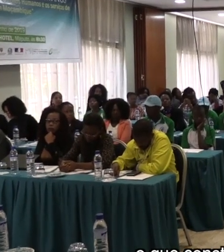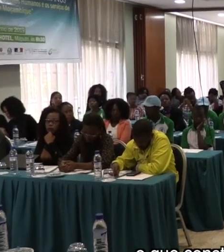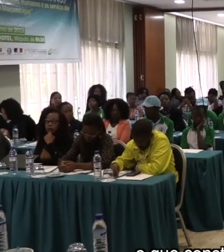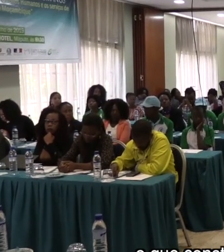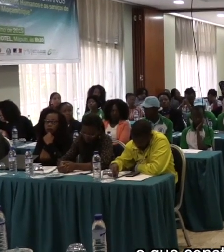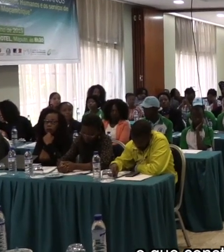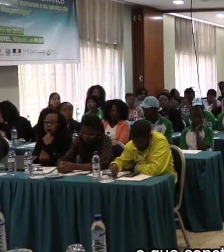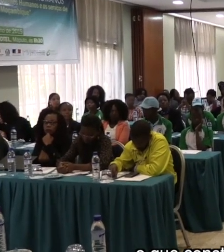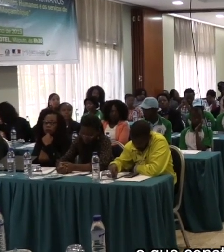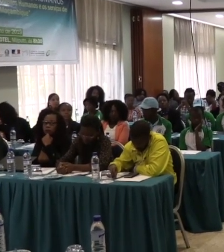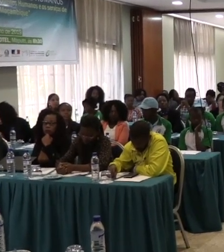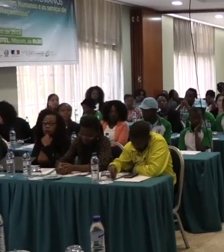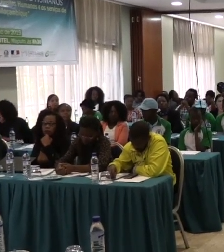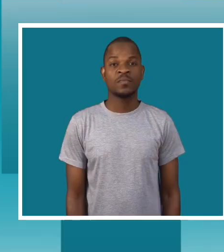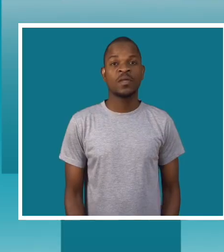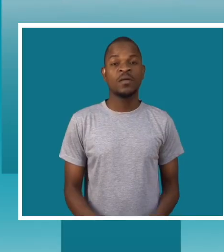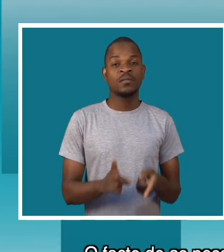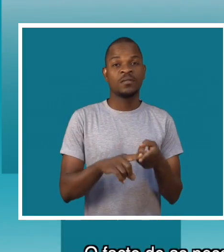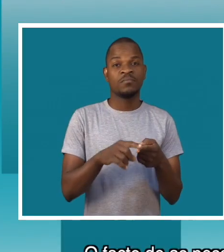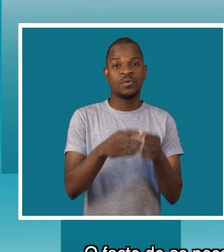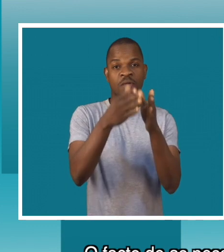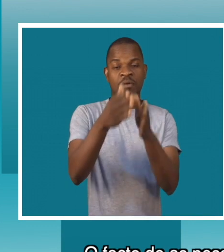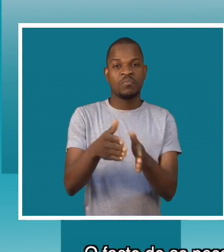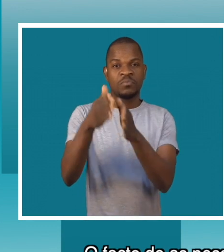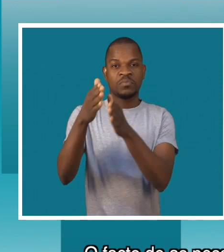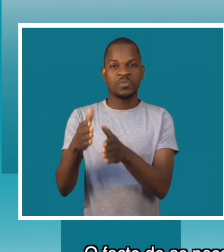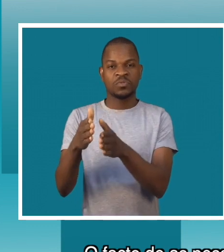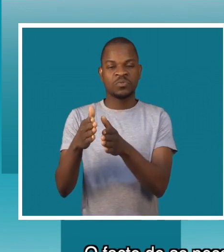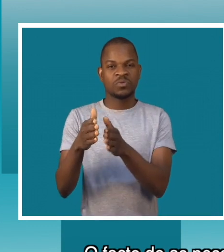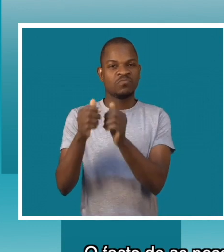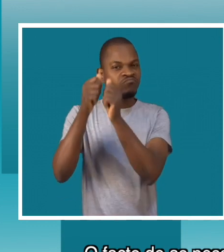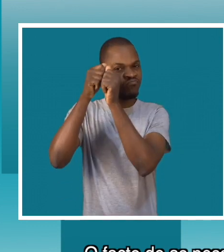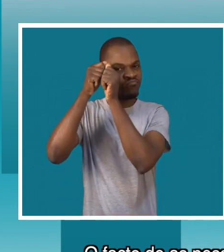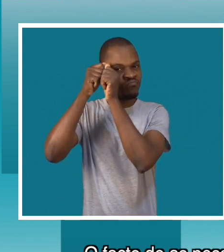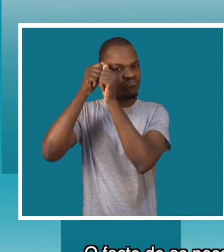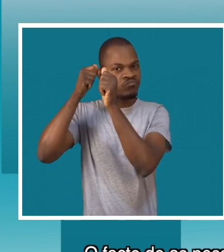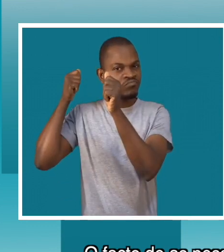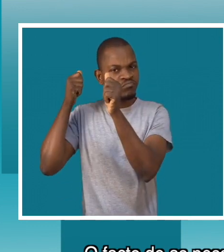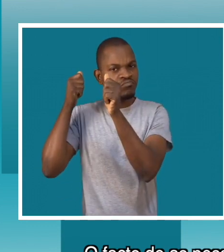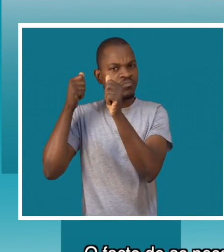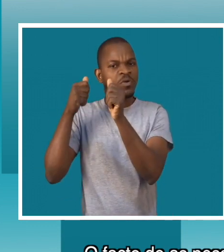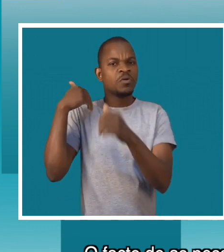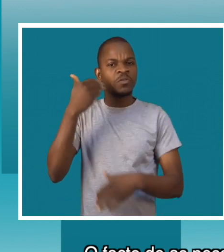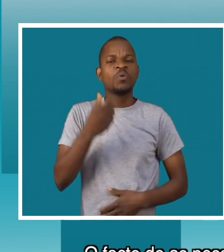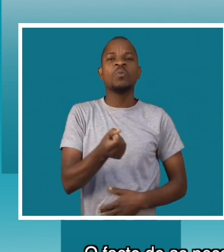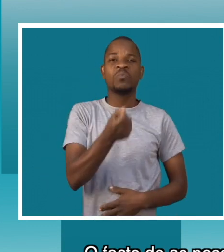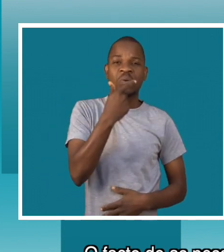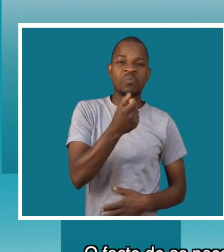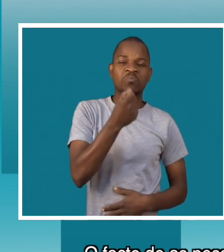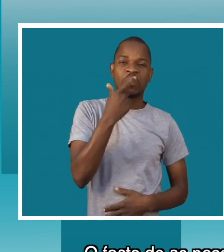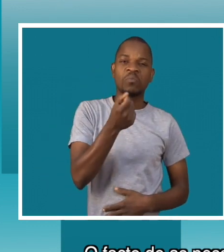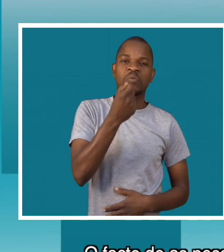que constitui perigo para a sua vida. As pessoas com deficiência psicossocial serem sujeitas a medicamentos